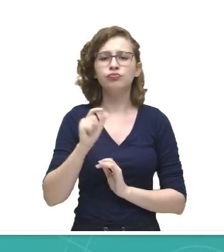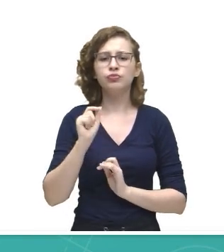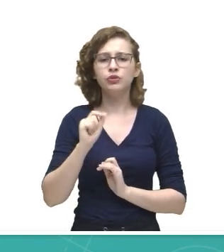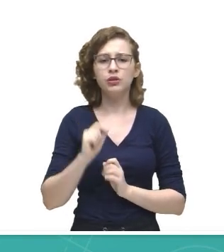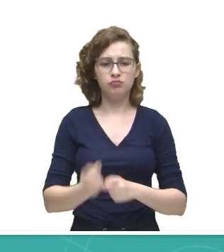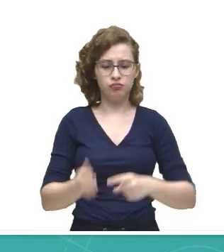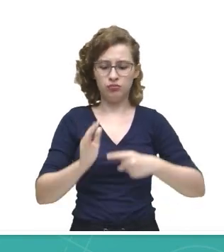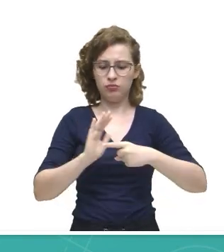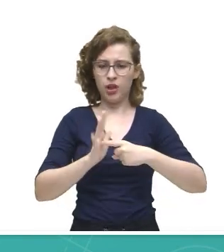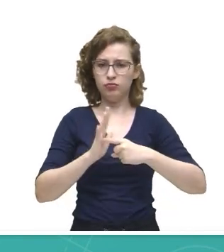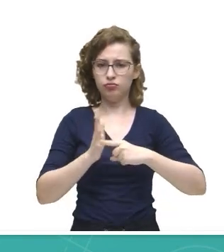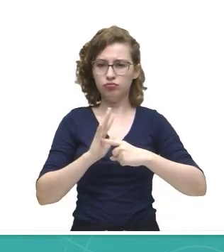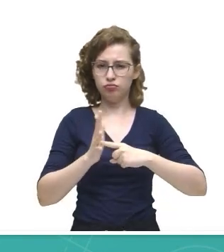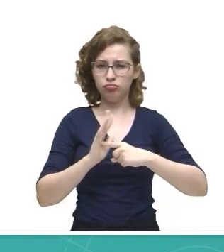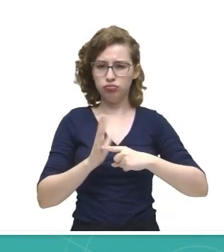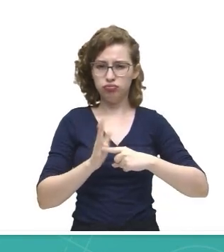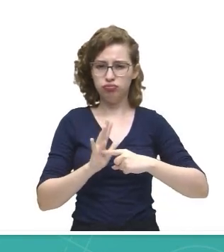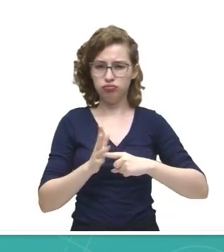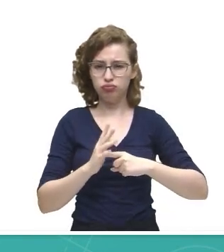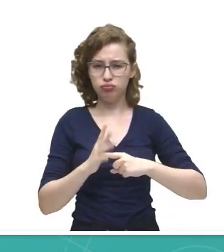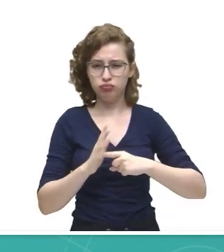como a invenção do